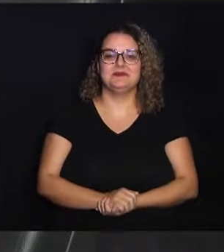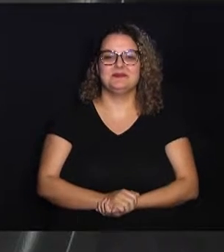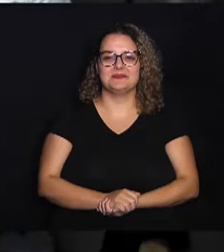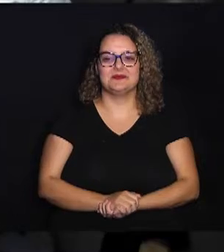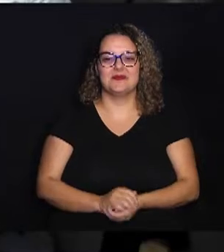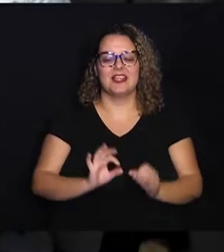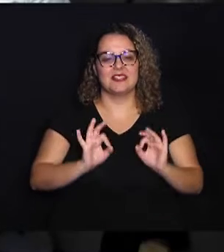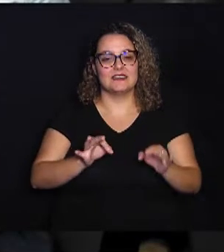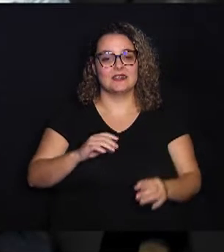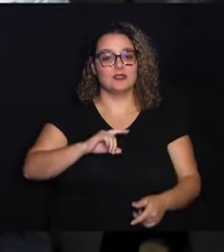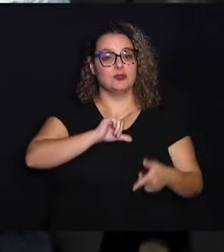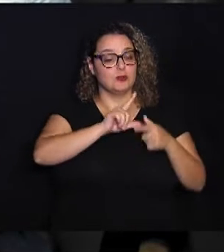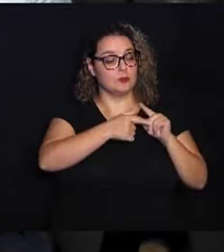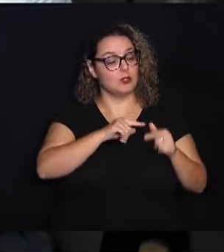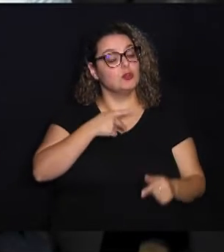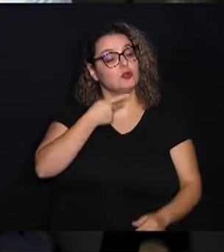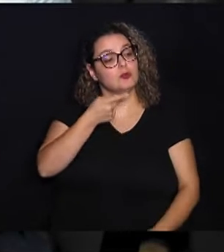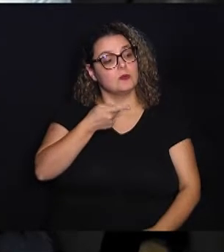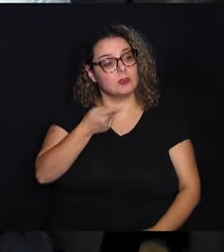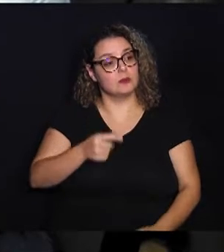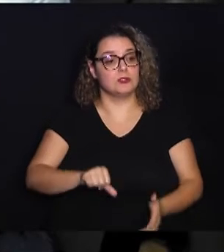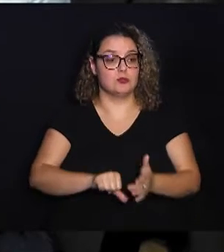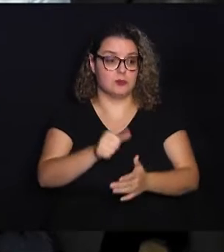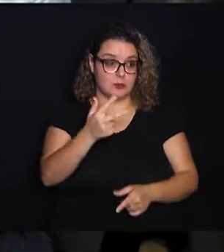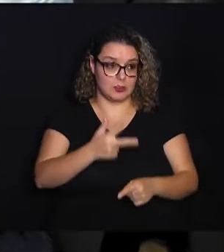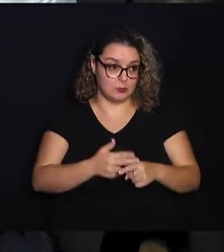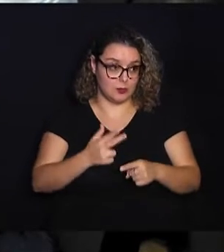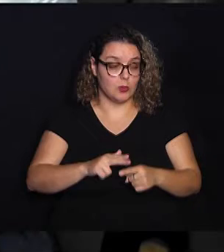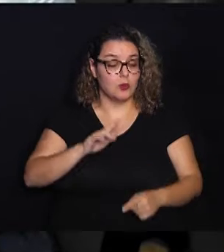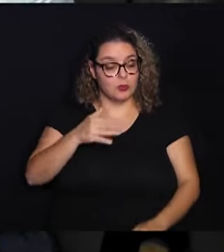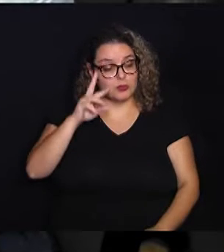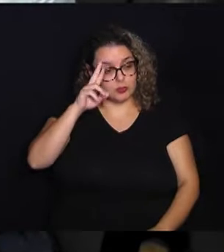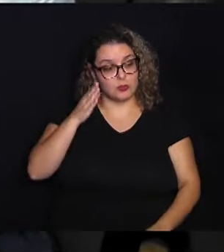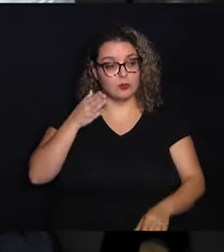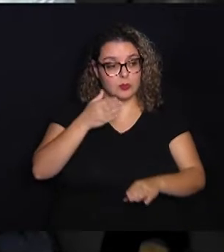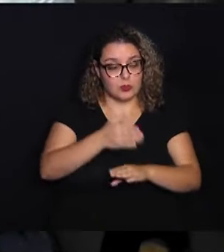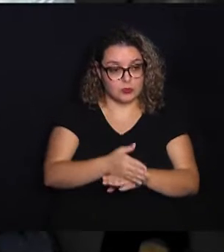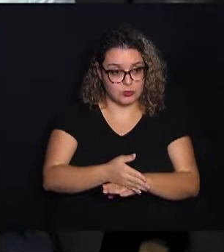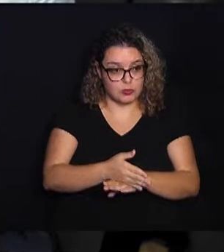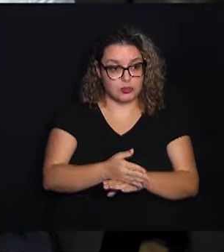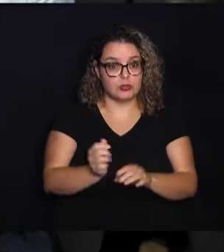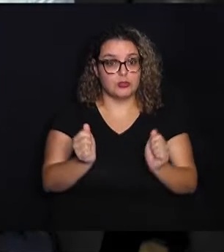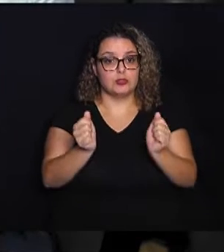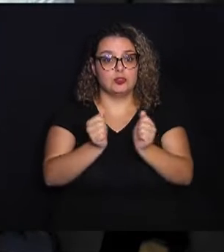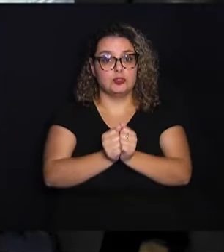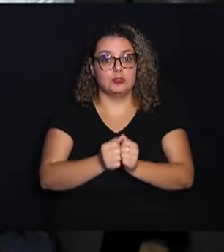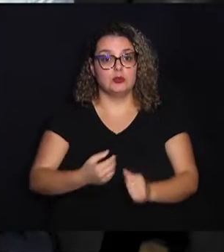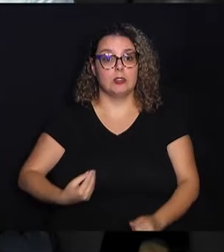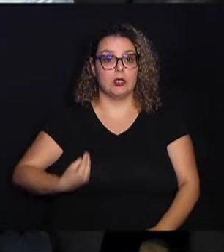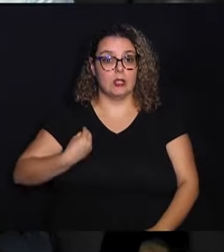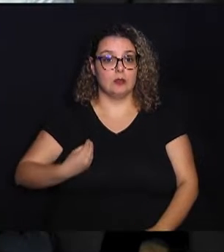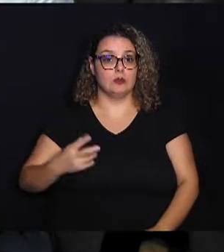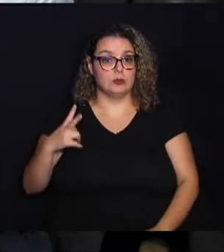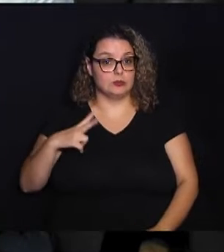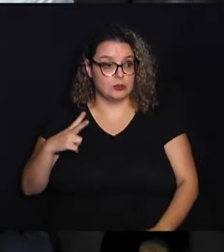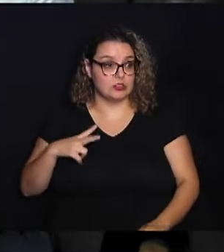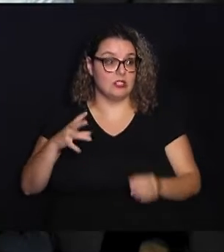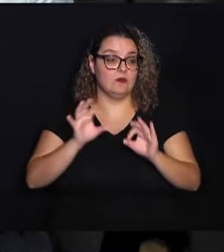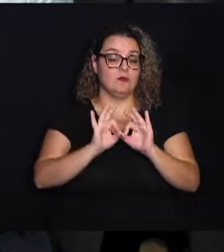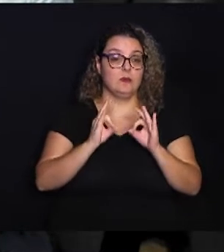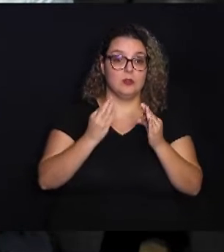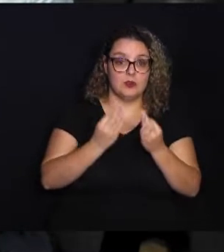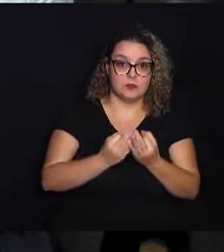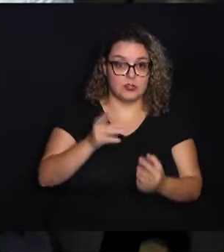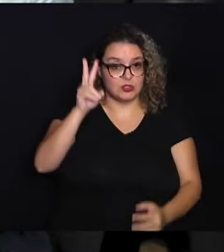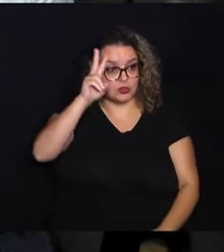Major, nós falamos na primeira temporada, quando o senhor participou aqui com a gente, sobre a vida pessoal, a família, a